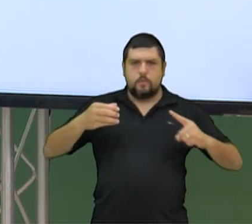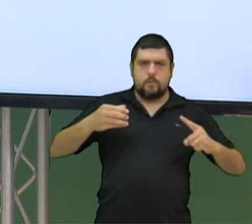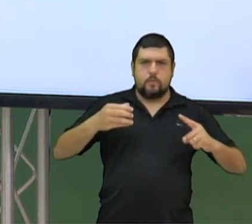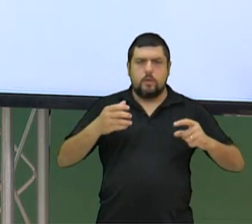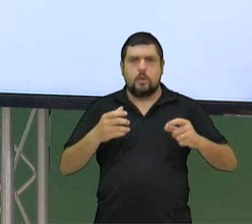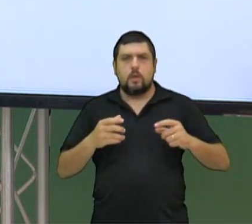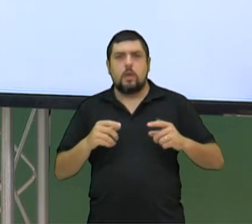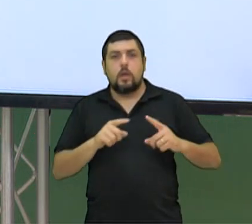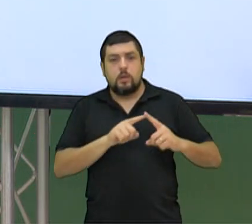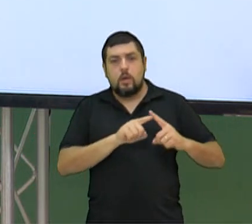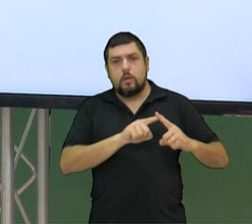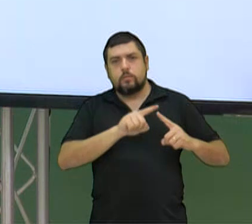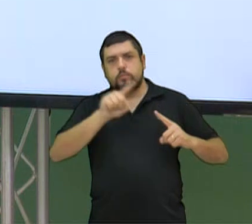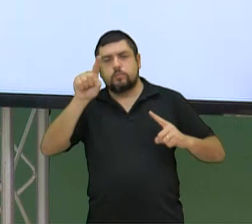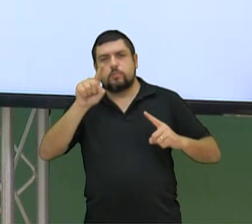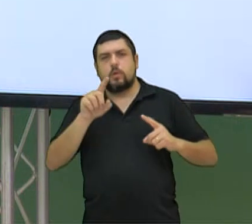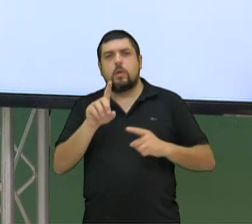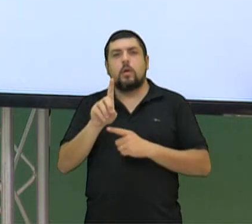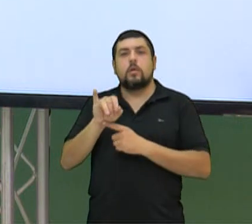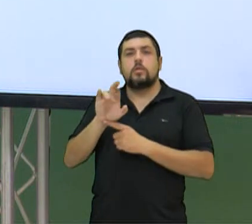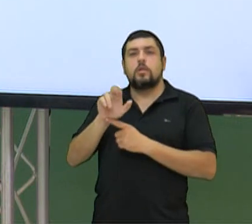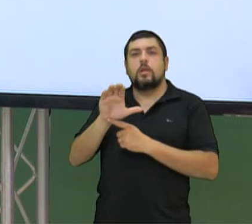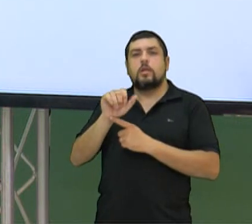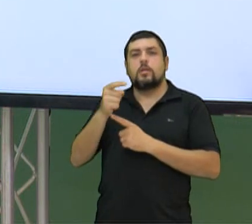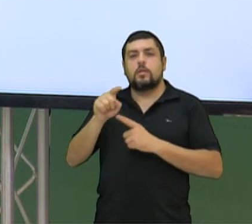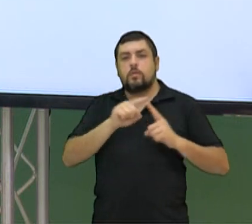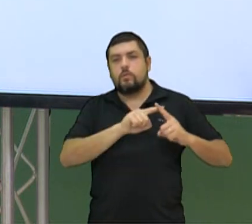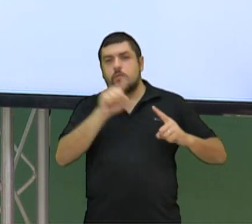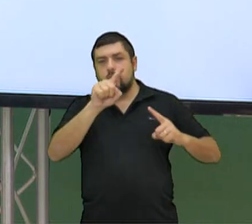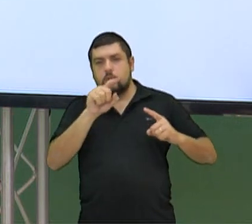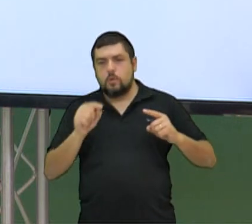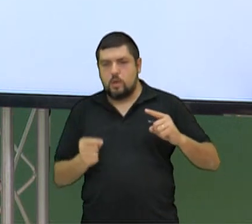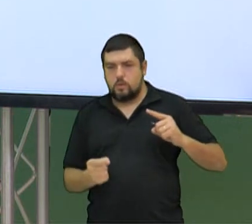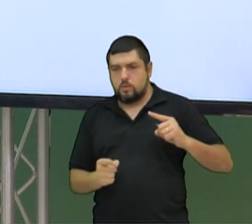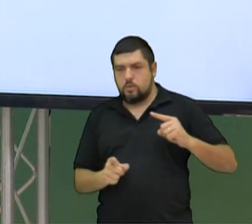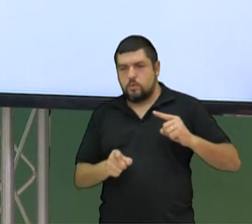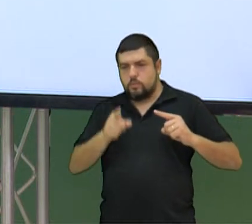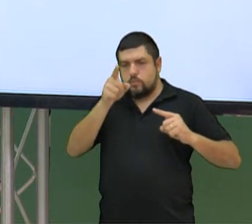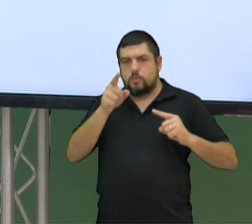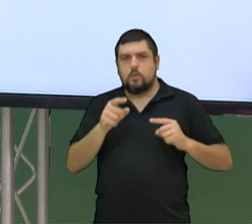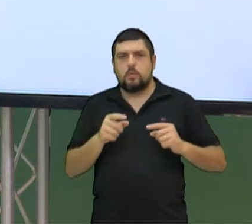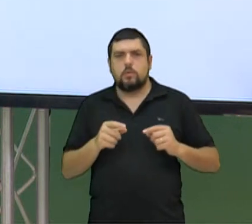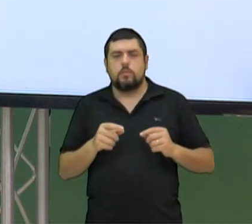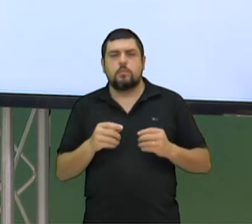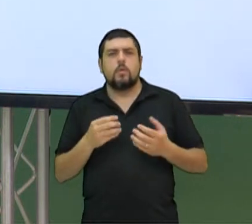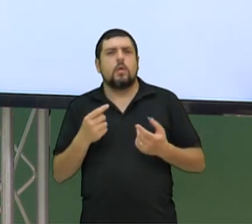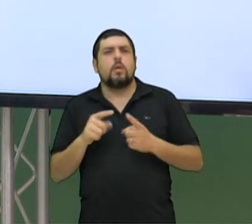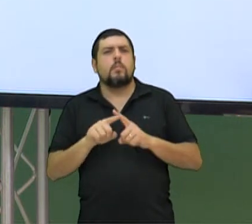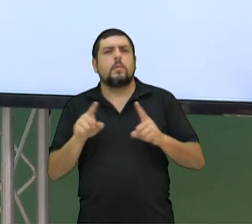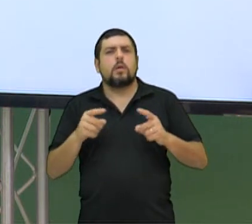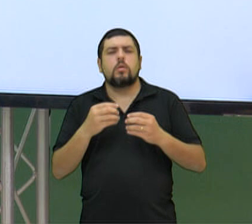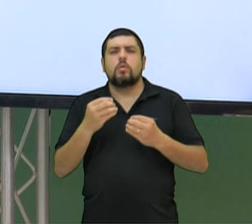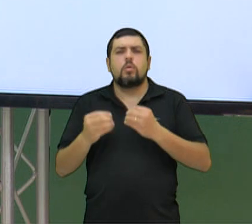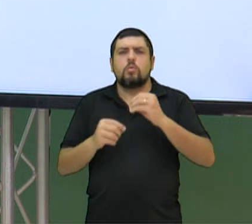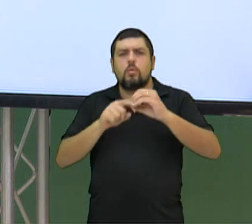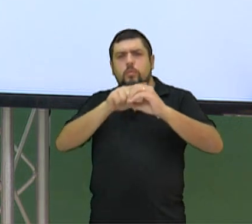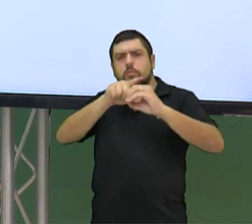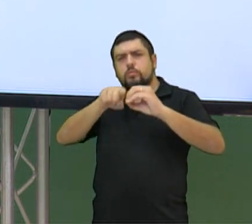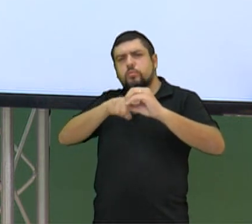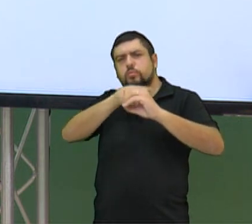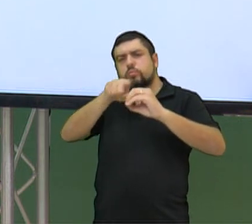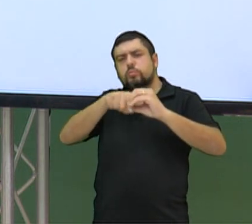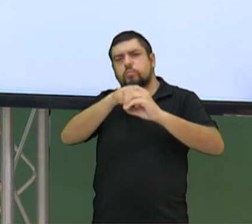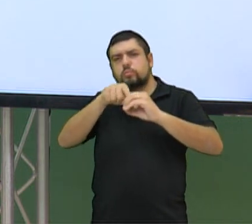fazer uma mudança na direção dessa força aqui. Bem, como é que é composto uma polia e uma roldana? Veja aqui no slide, né?